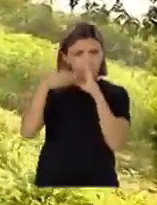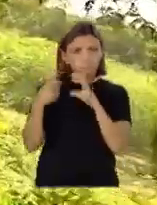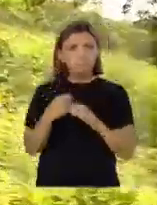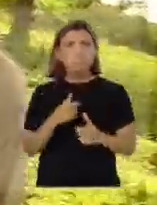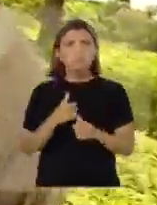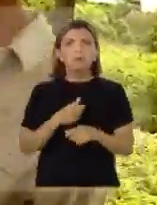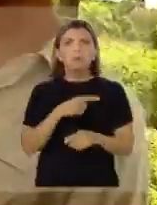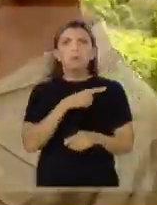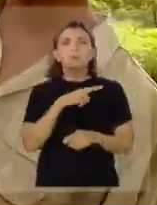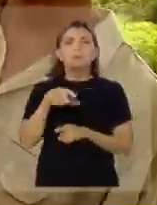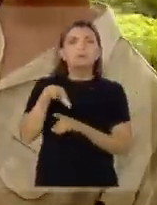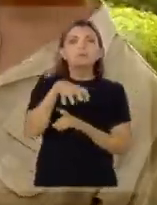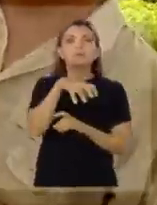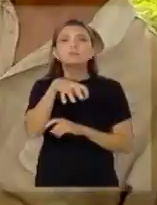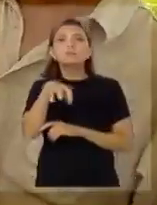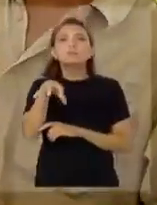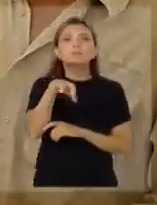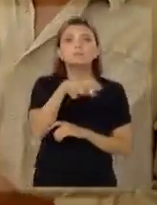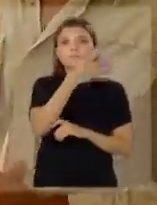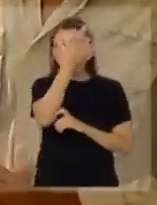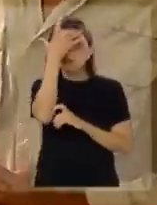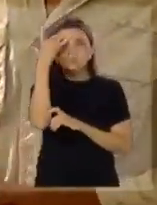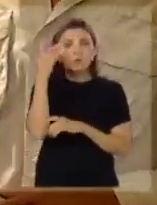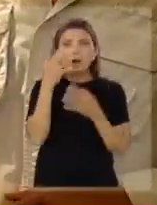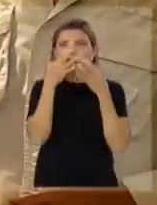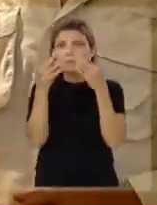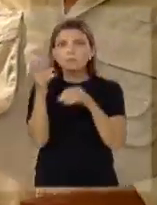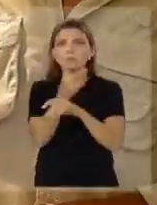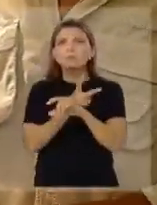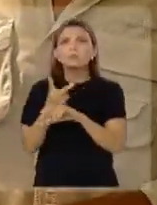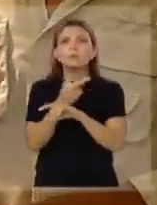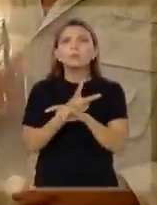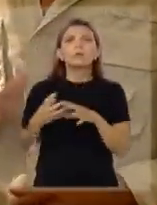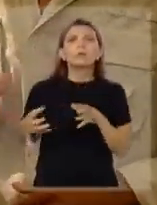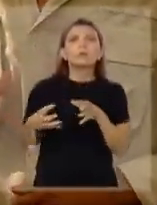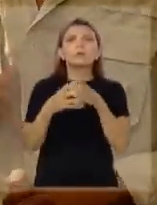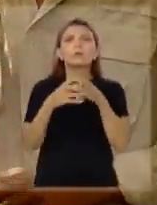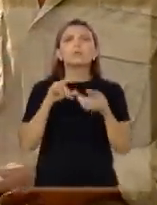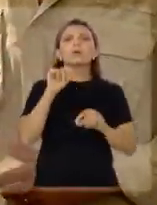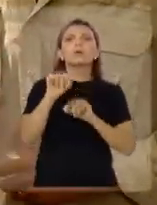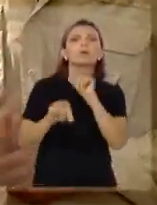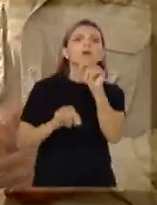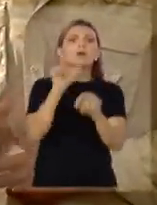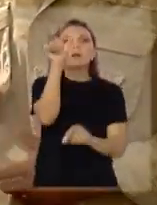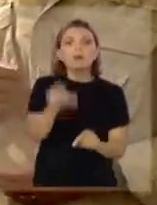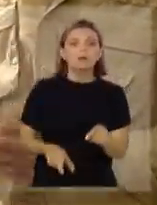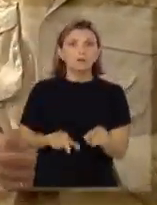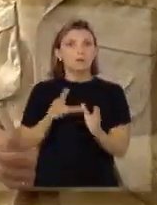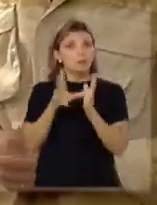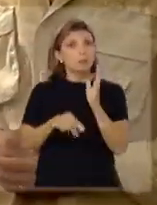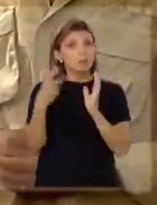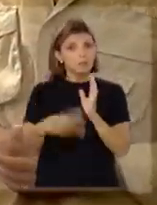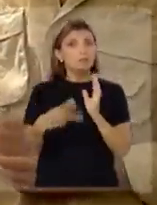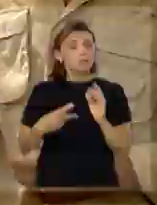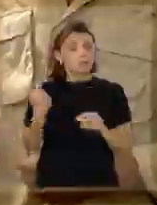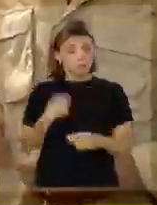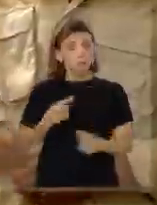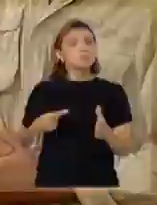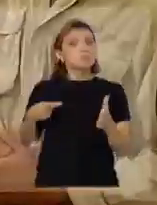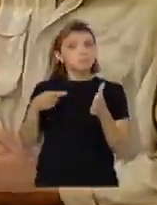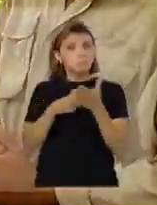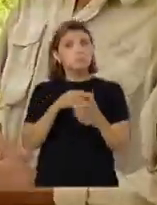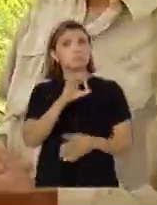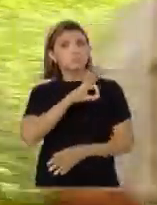Gente, sabe o que eu vou fazer? Então eu vou agora mesmo avisar o meu patrão, espalhar pro pessoal que mora aqui, ficar de olho aberto pra ver se a gente pega esse sem vergonha com a boca